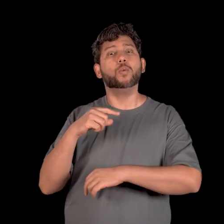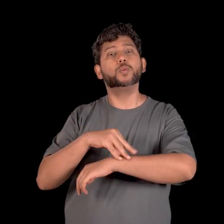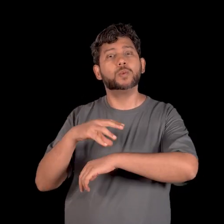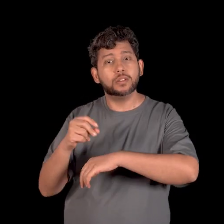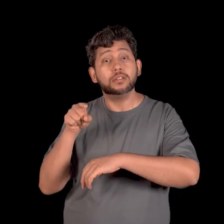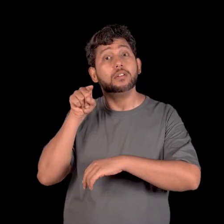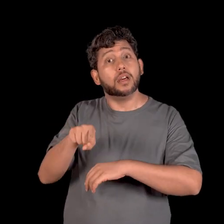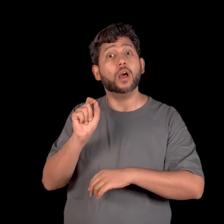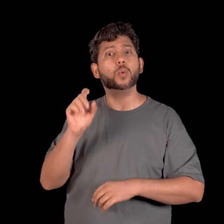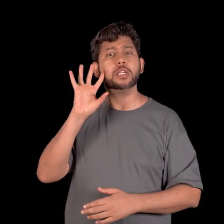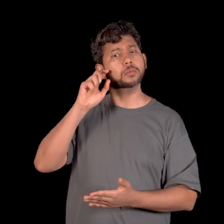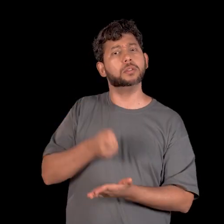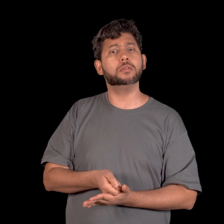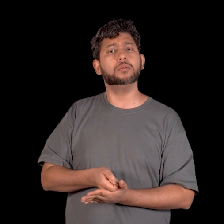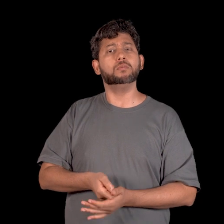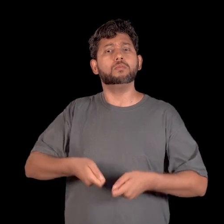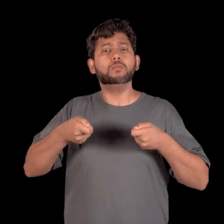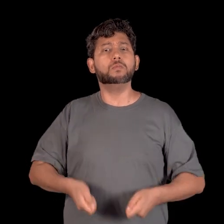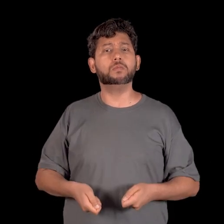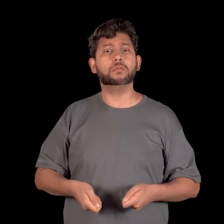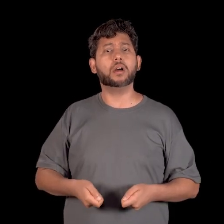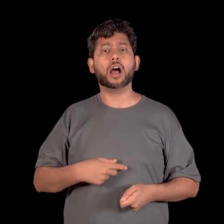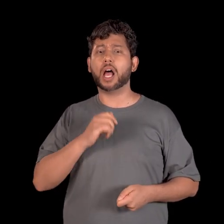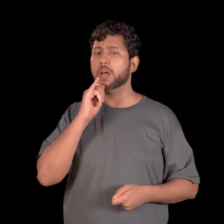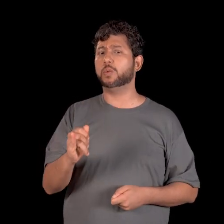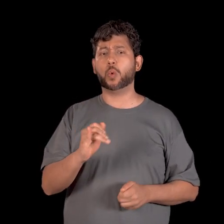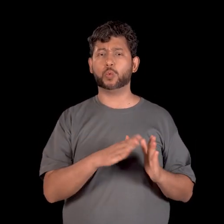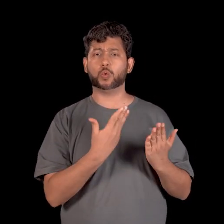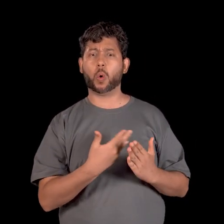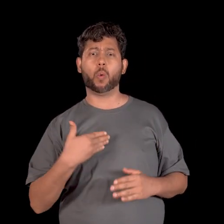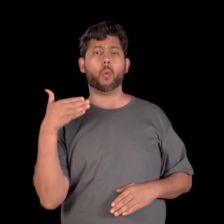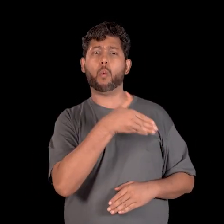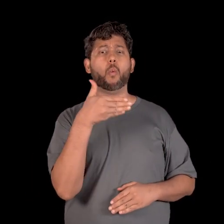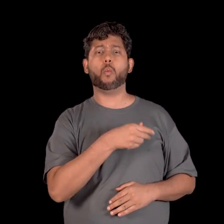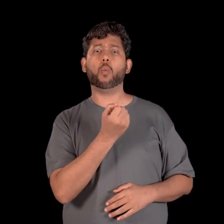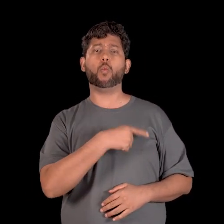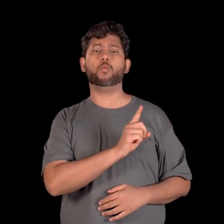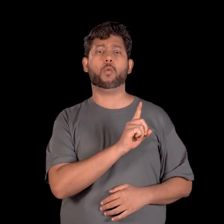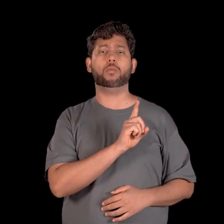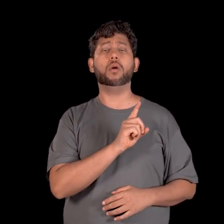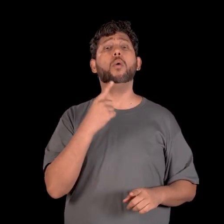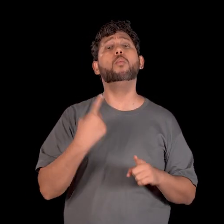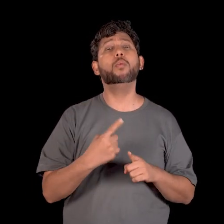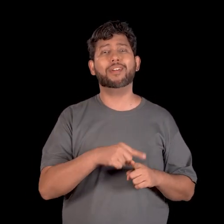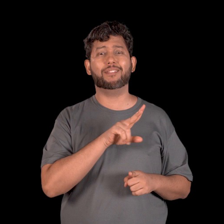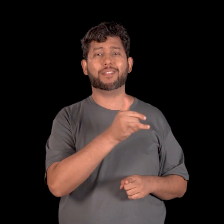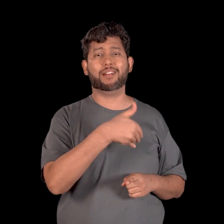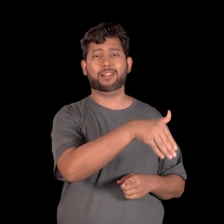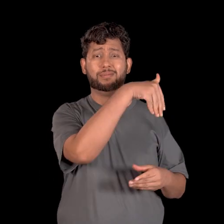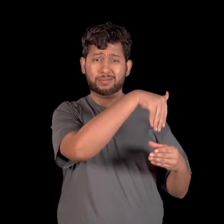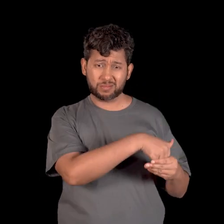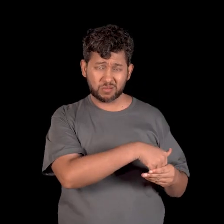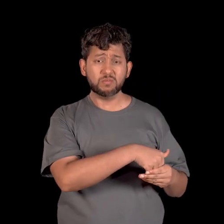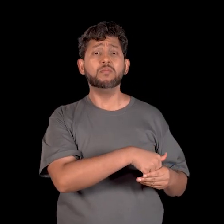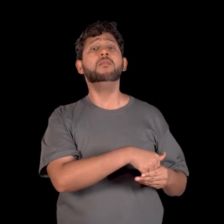ativista ambiental sueca, tomou uma decisão inusitada para alguém de sua idade. Não iria mais frequentar a escola até as eleições da